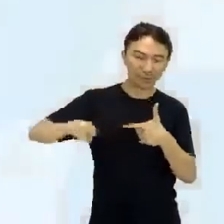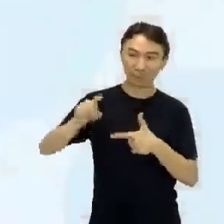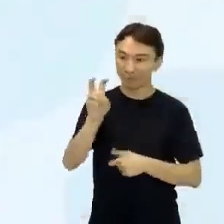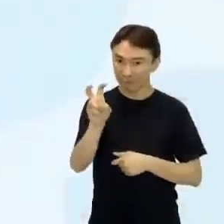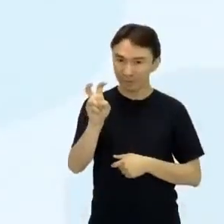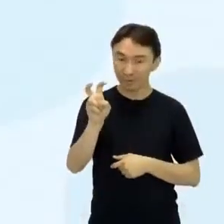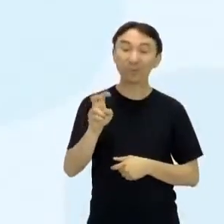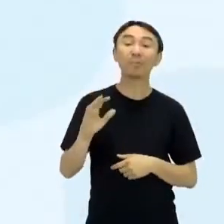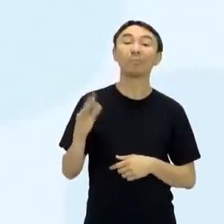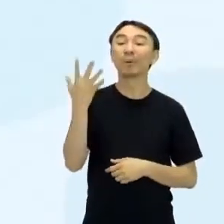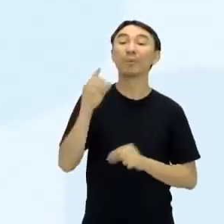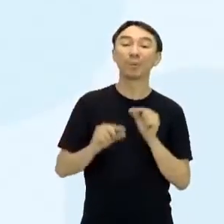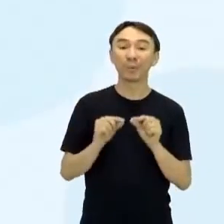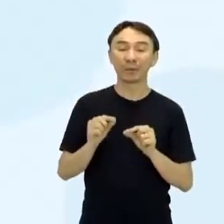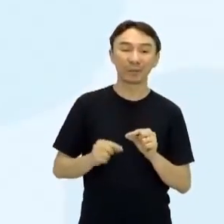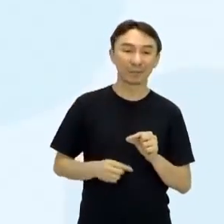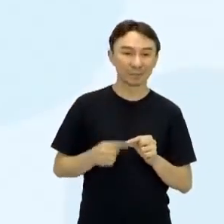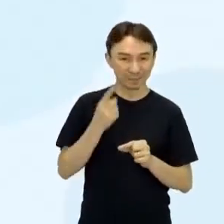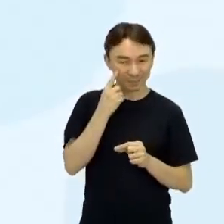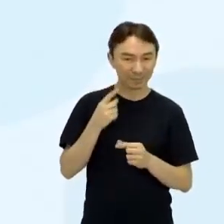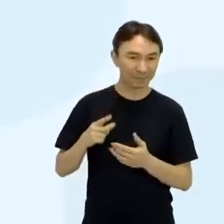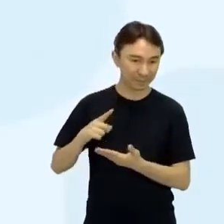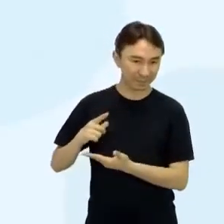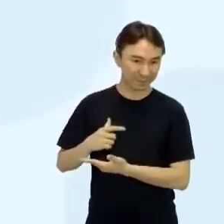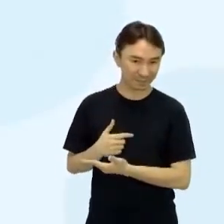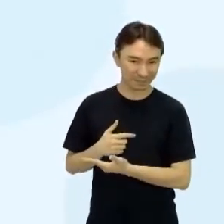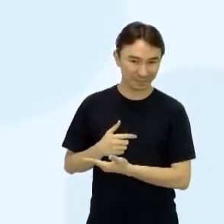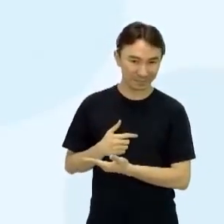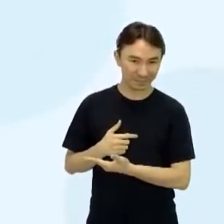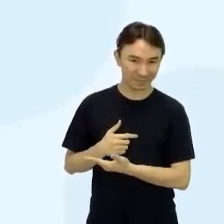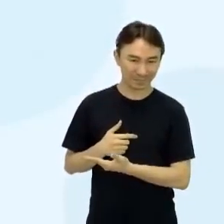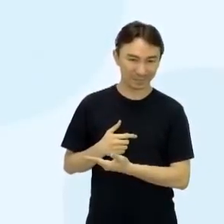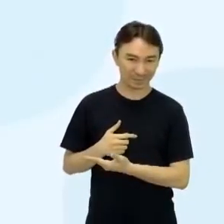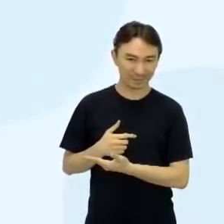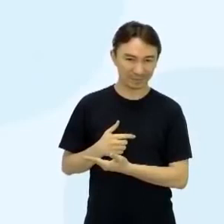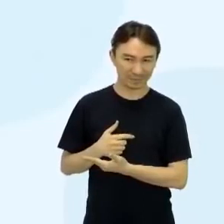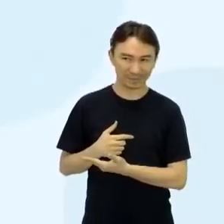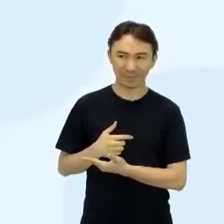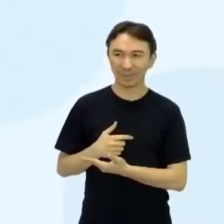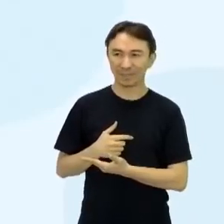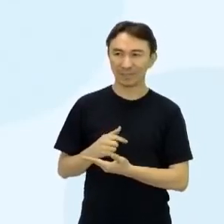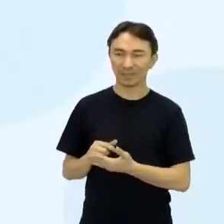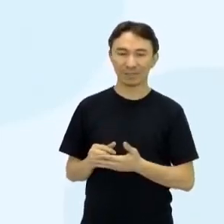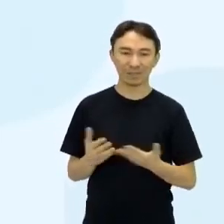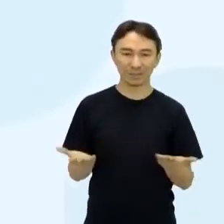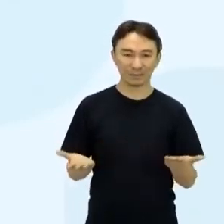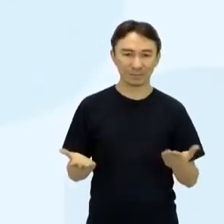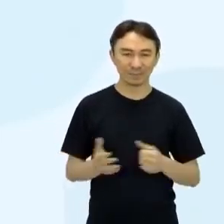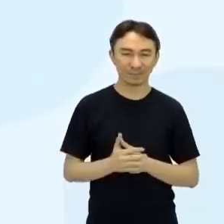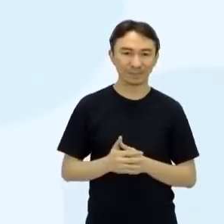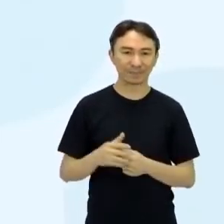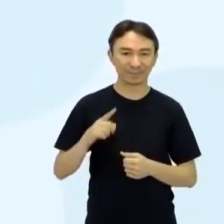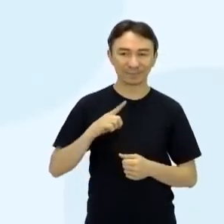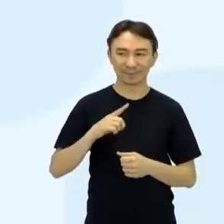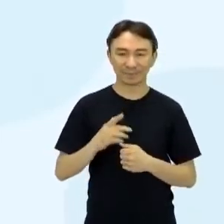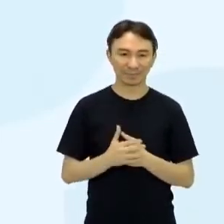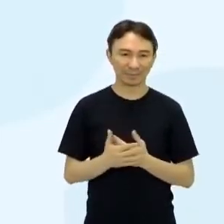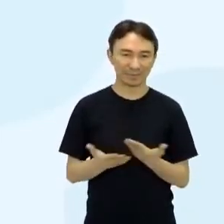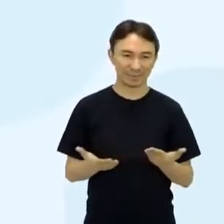aí na tela. Olha só. Eu tenho R$ 250, primeiro vamos dividir em partes iguais. Sim. Então, olha